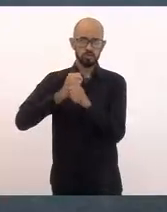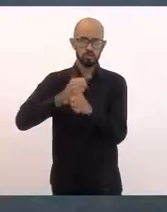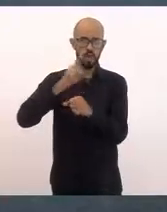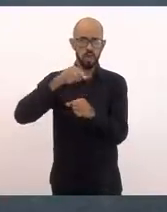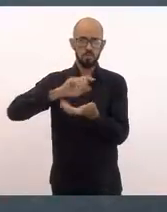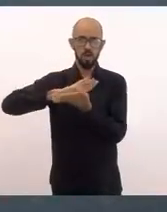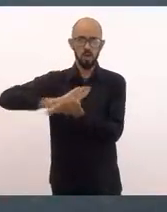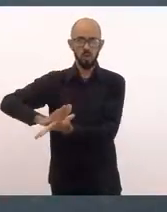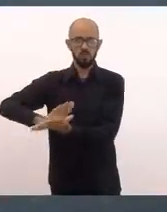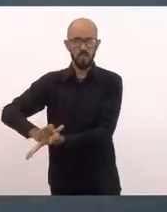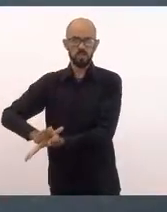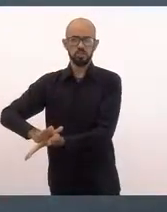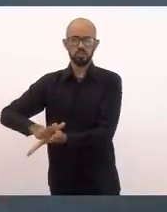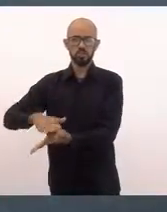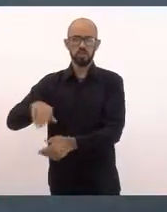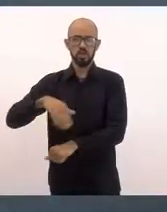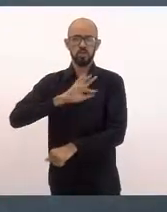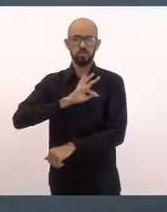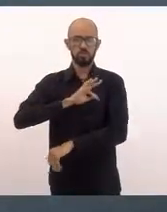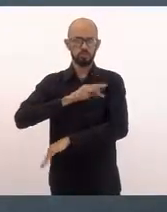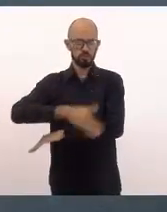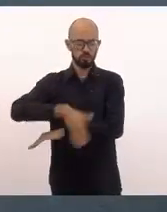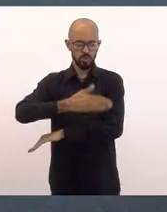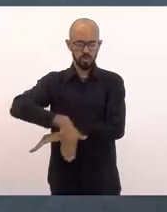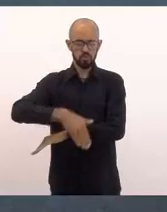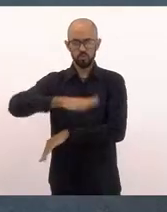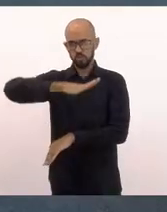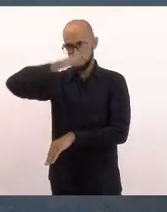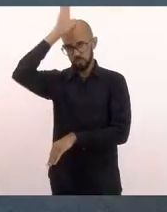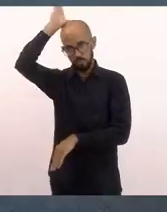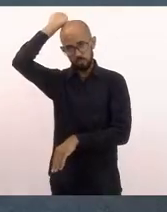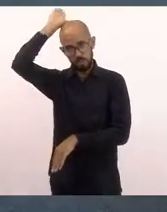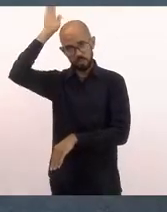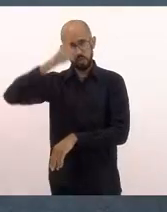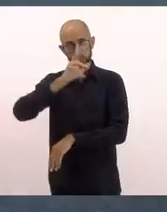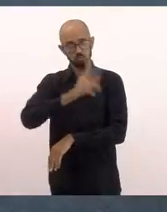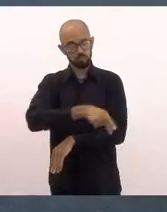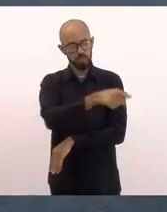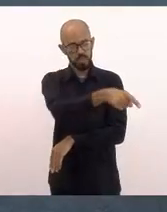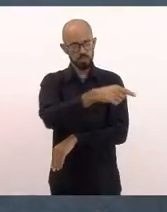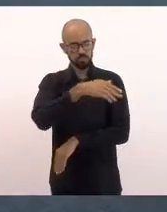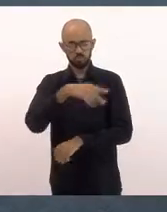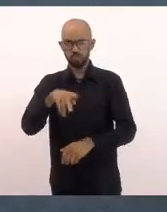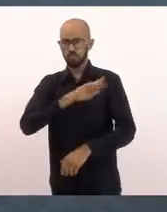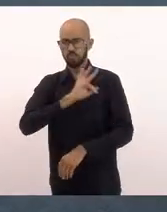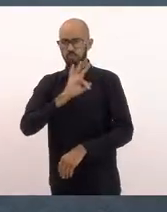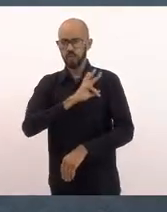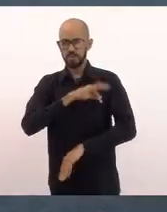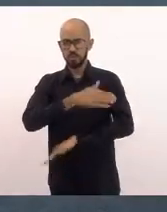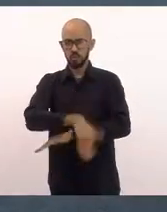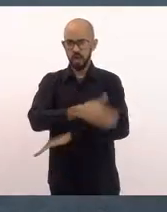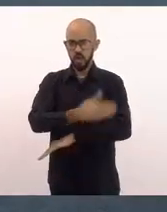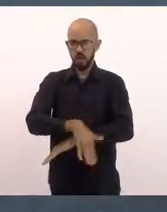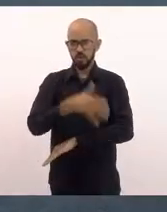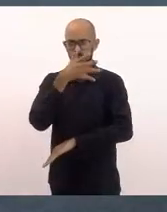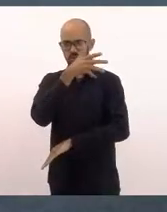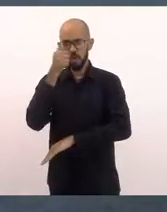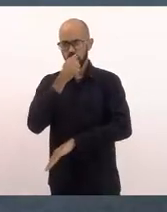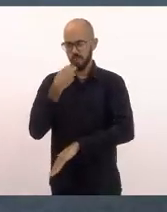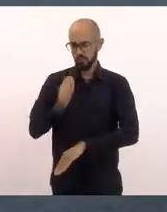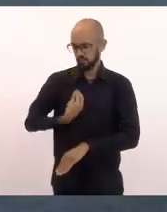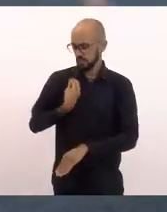com os praças da Polícia Militar e do Corpo de Bombeiros. São os mesmos praças que estão nas ruas para salvar vidas de quem nem